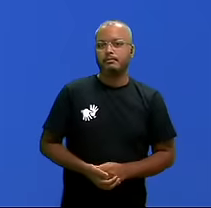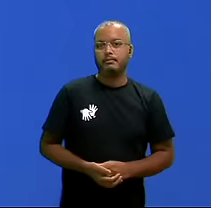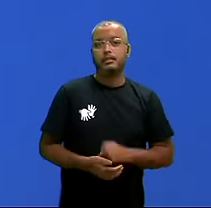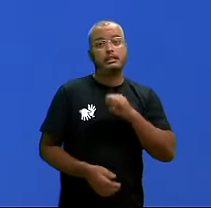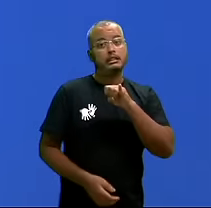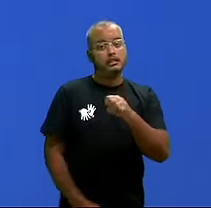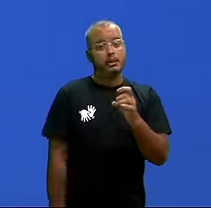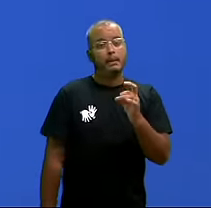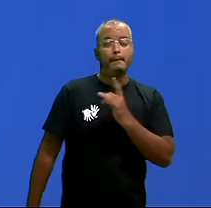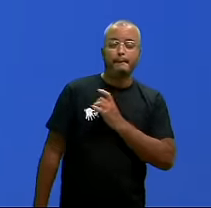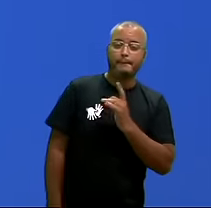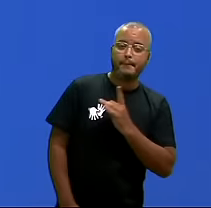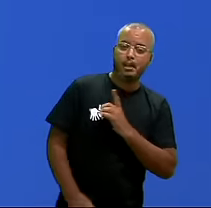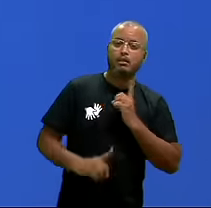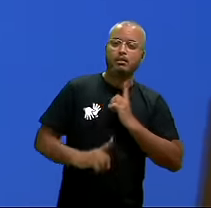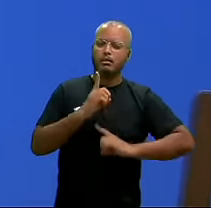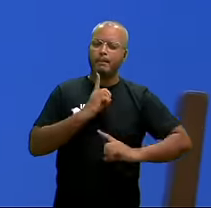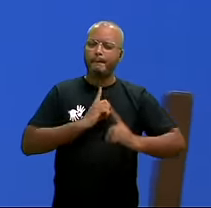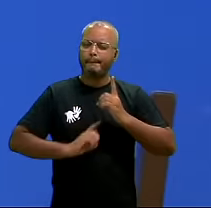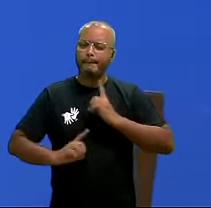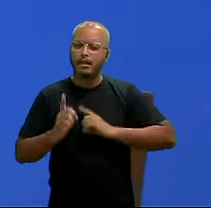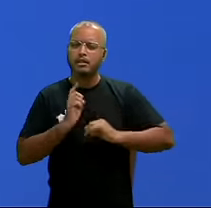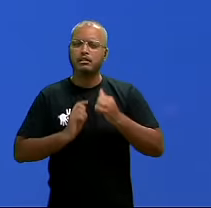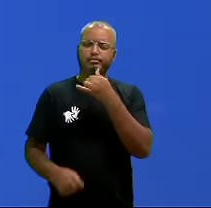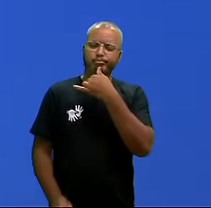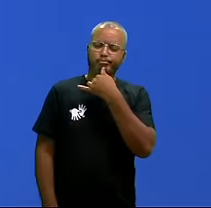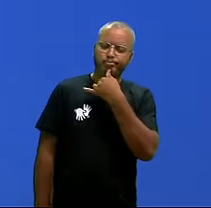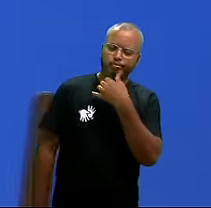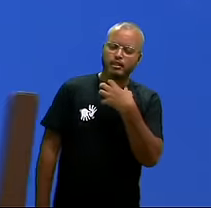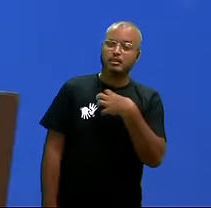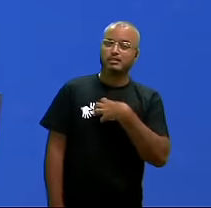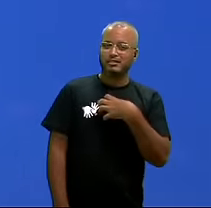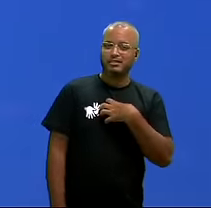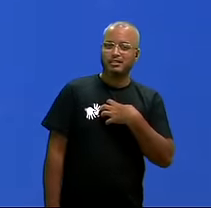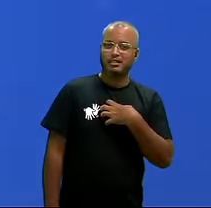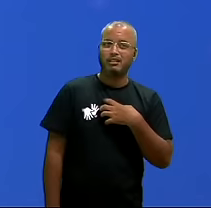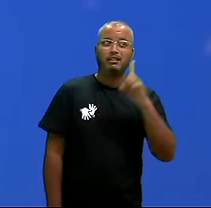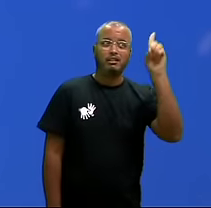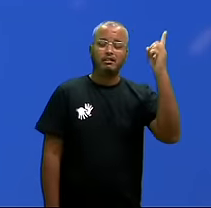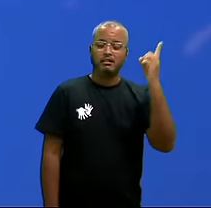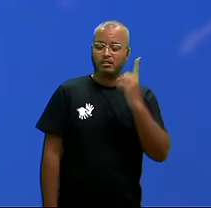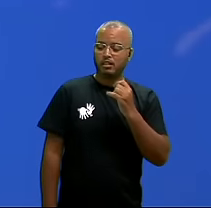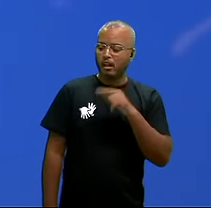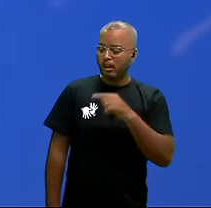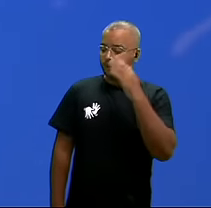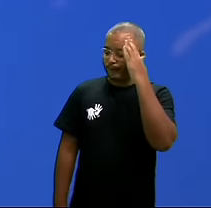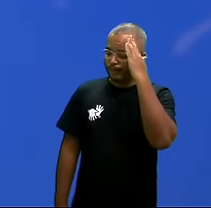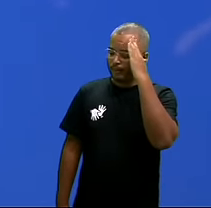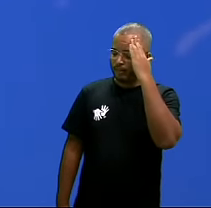está depressivo, está triste. Aí você acha que Deus vai chegar e vai dizer: eu te entendo.